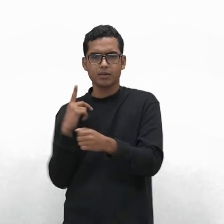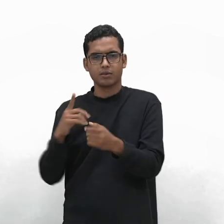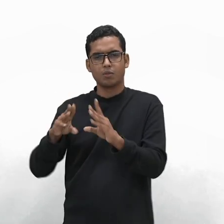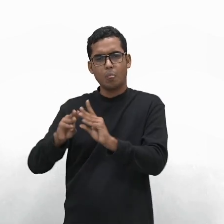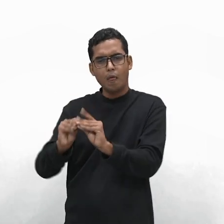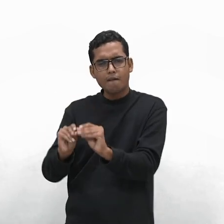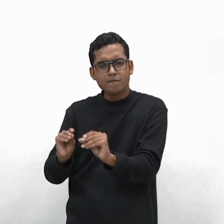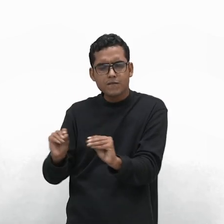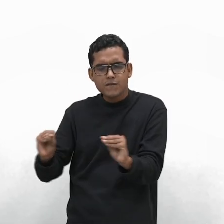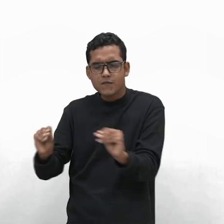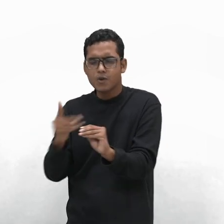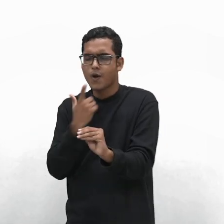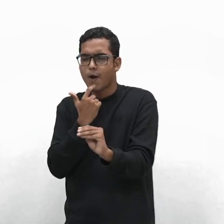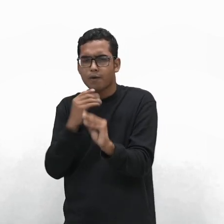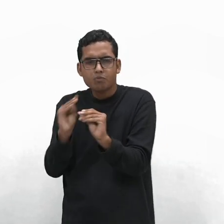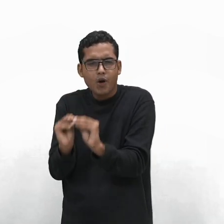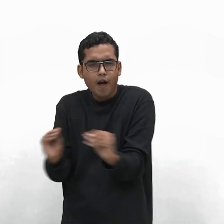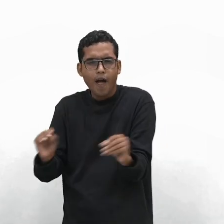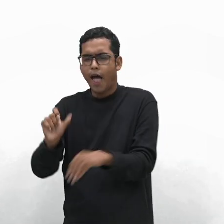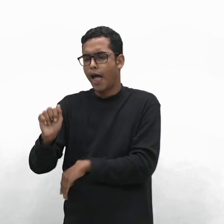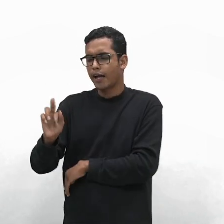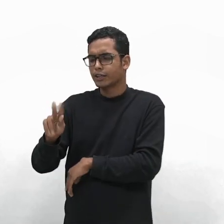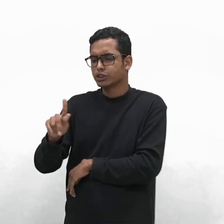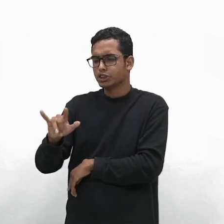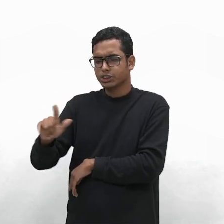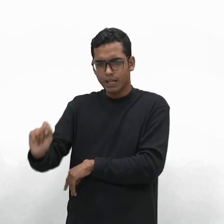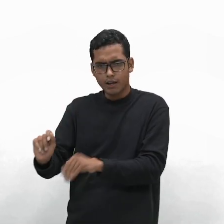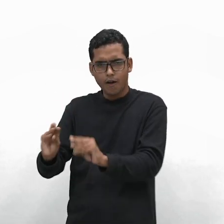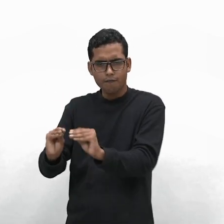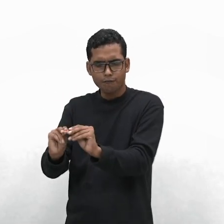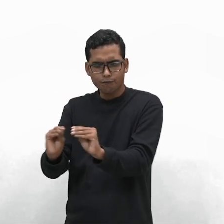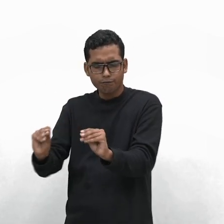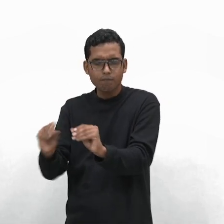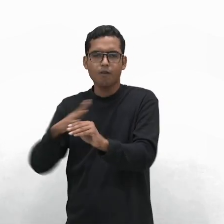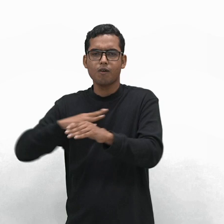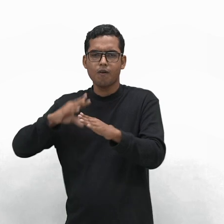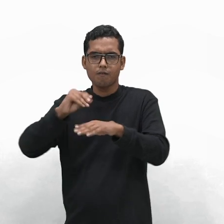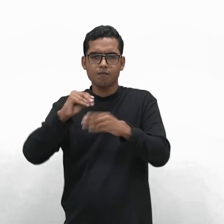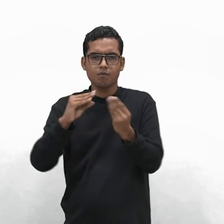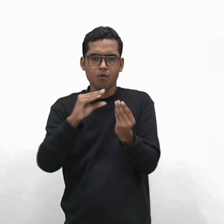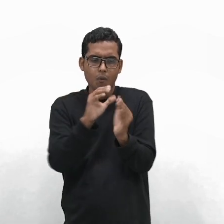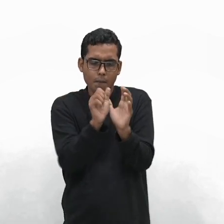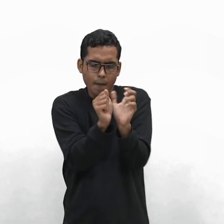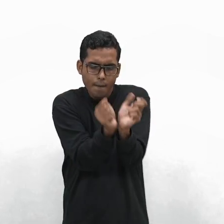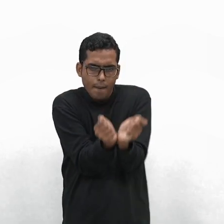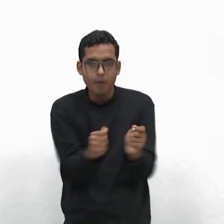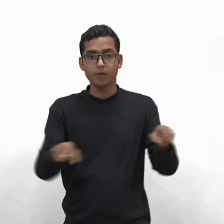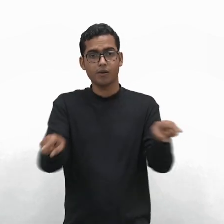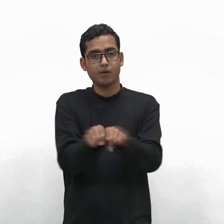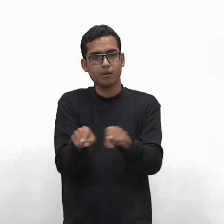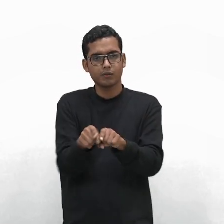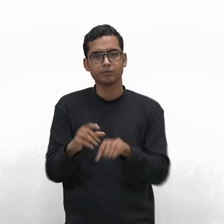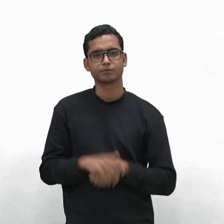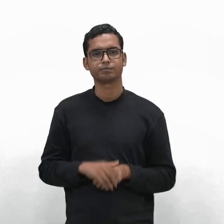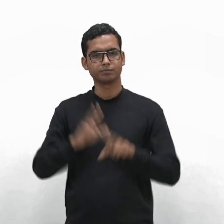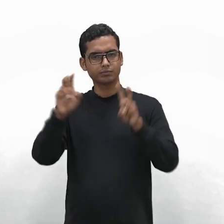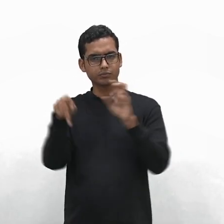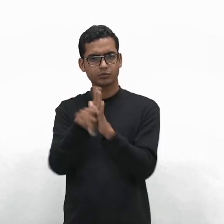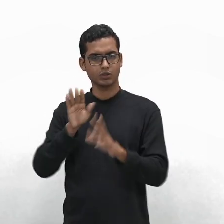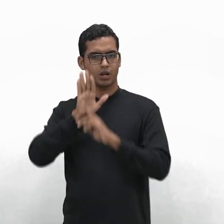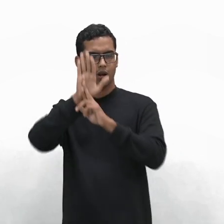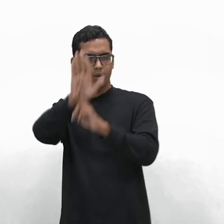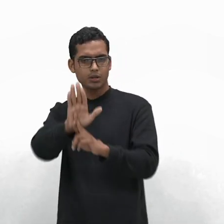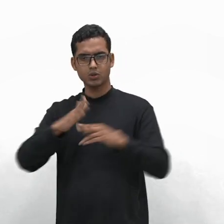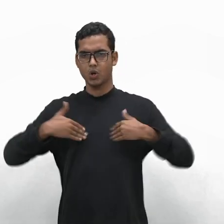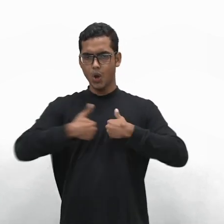pigmentos naturais? Hoje, no nosso mundo contemporâneo, não. Não é verdade? Então, os temas, representações de animais,